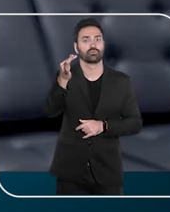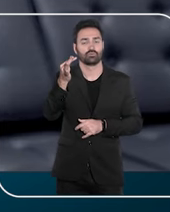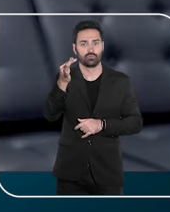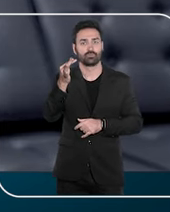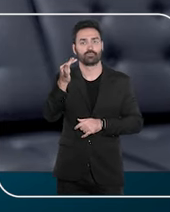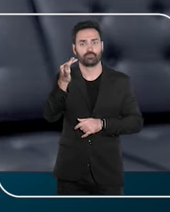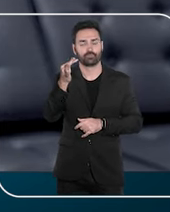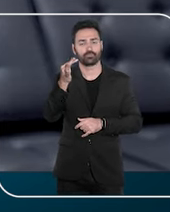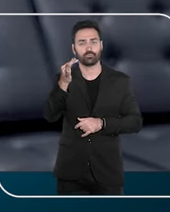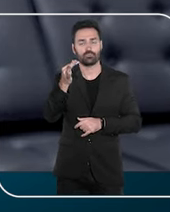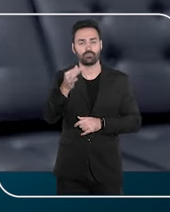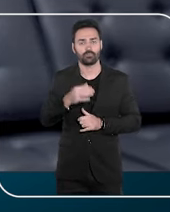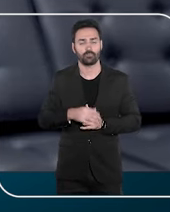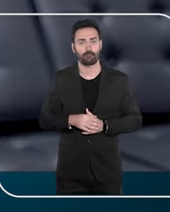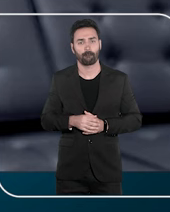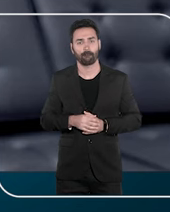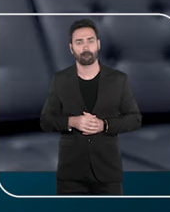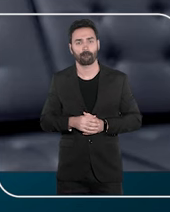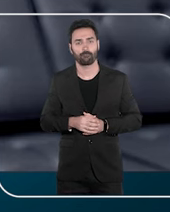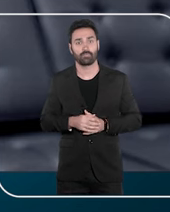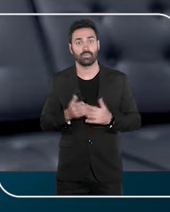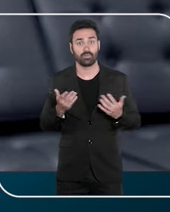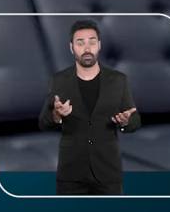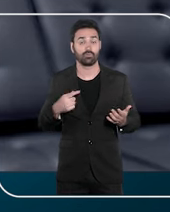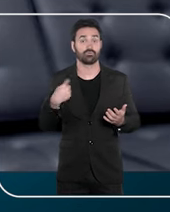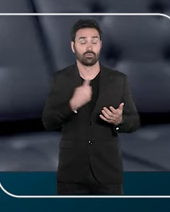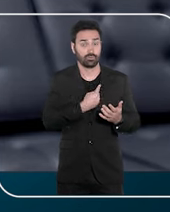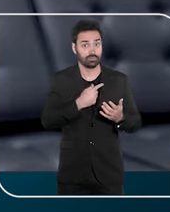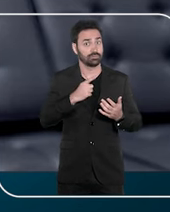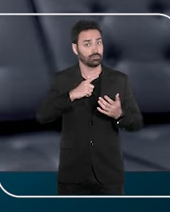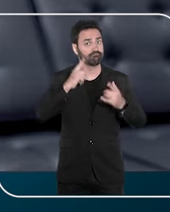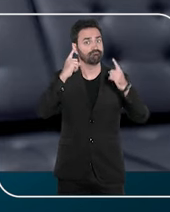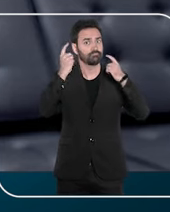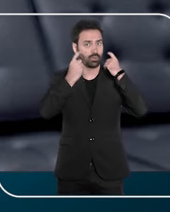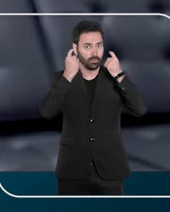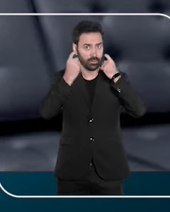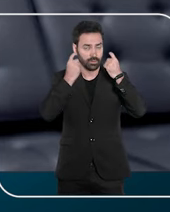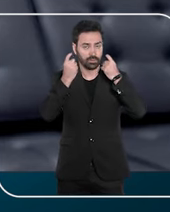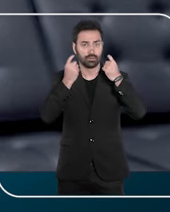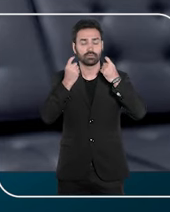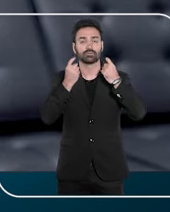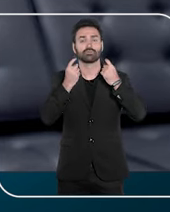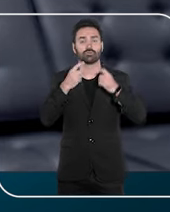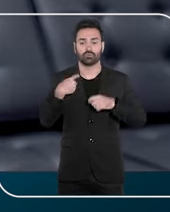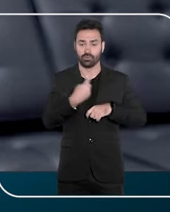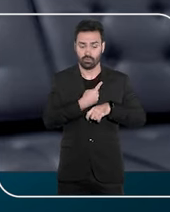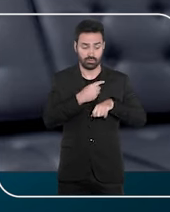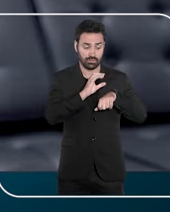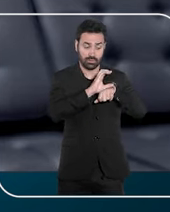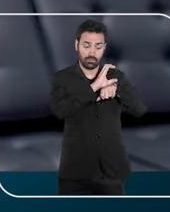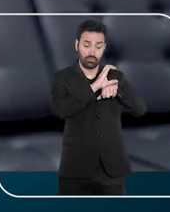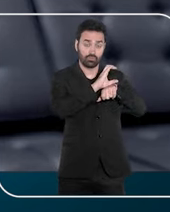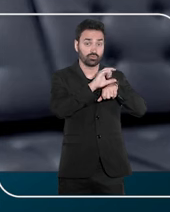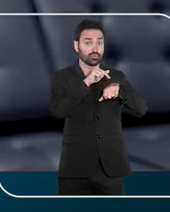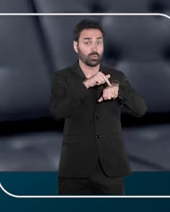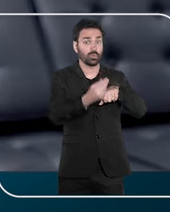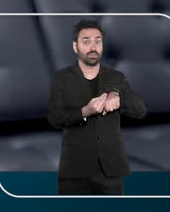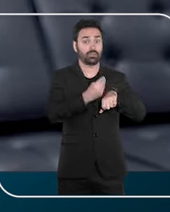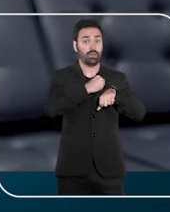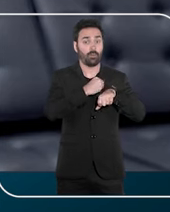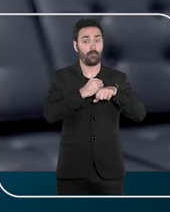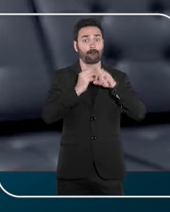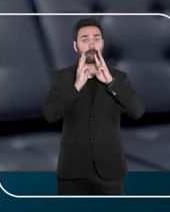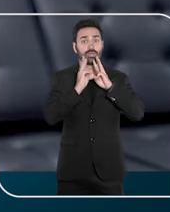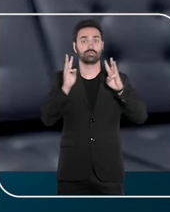próprio STJ. Nós estamos preocupados por uma missão constitucional na aplicação do